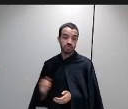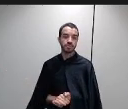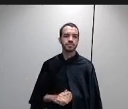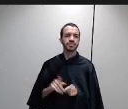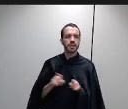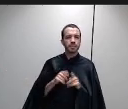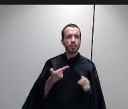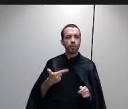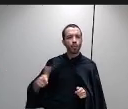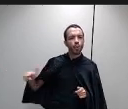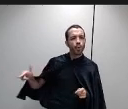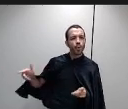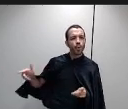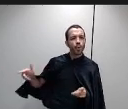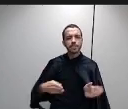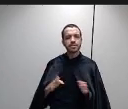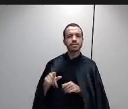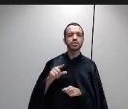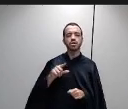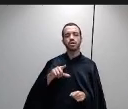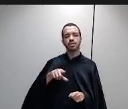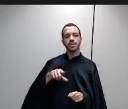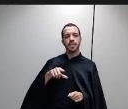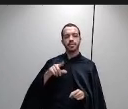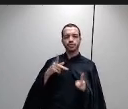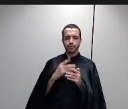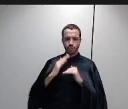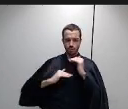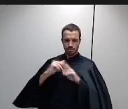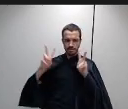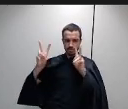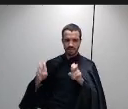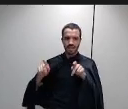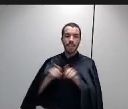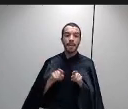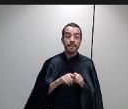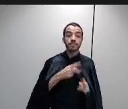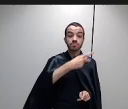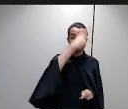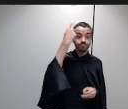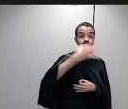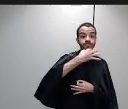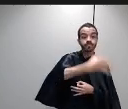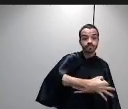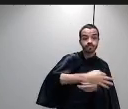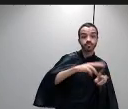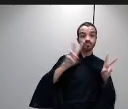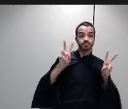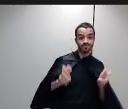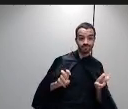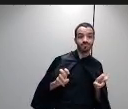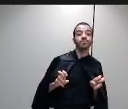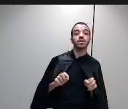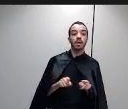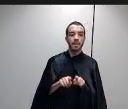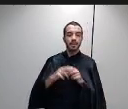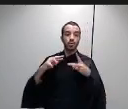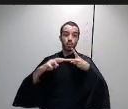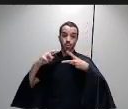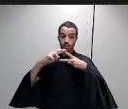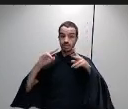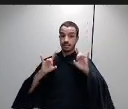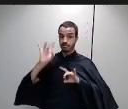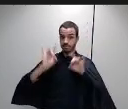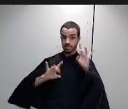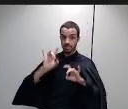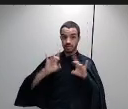a questão Passa o delineamento da tese exigida para o fim deste profissional que marcou possibilidade de